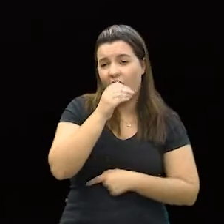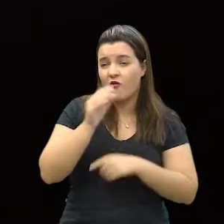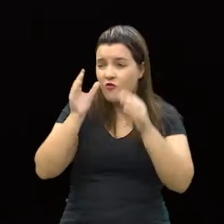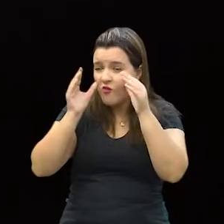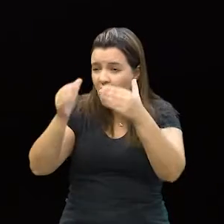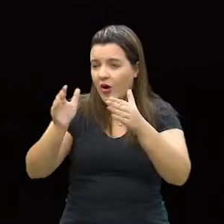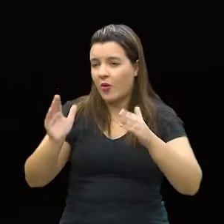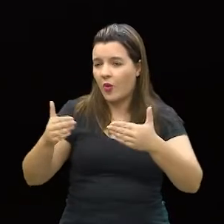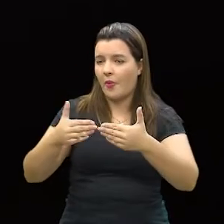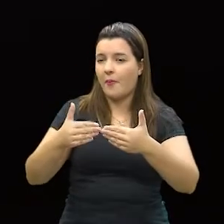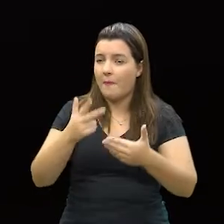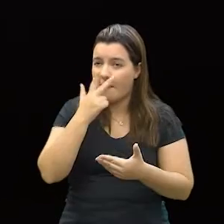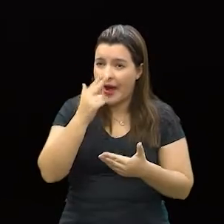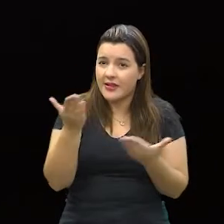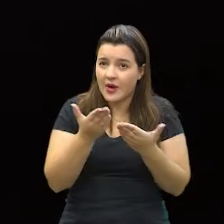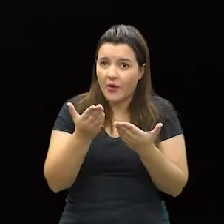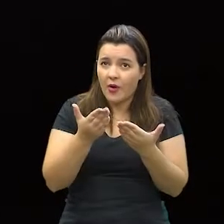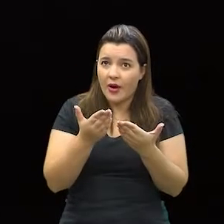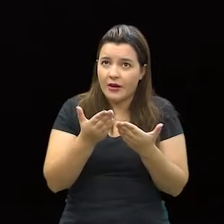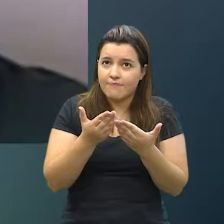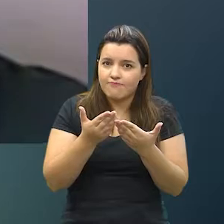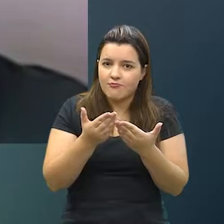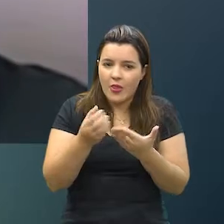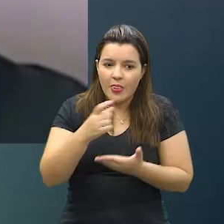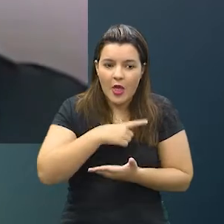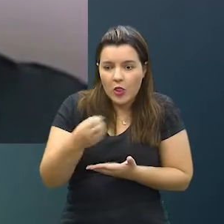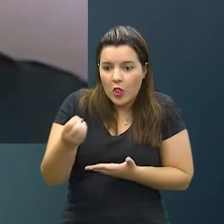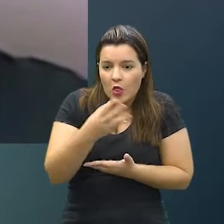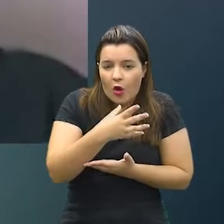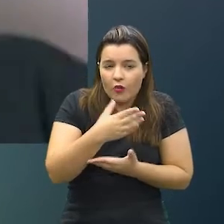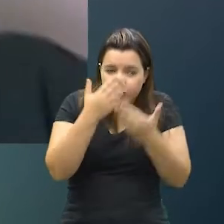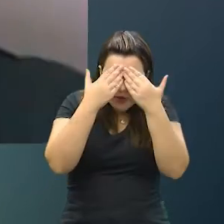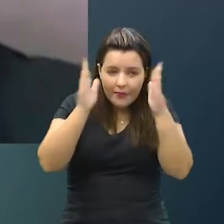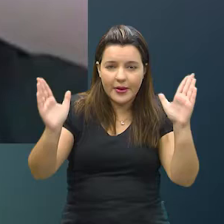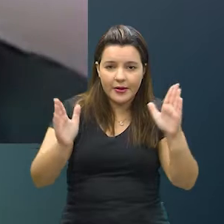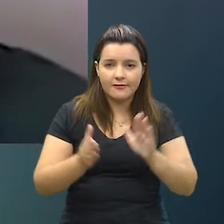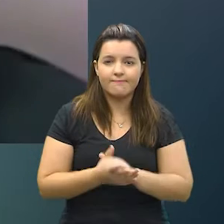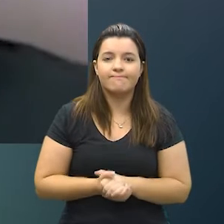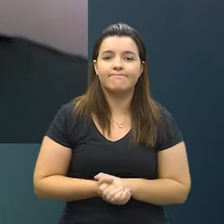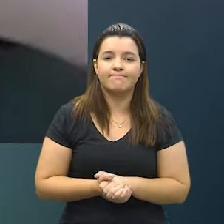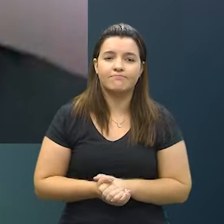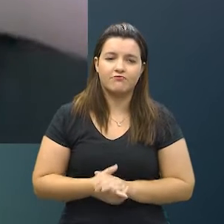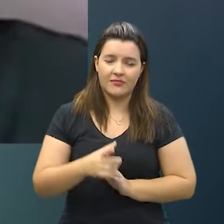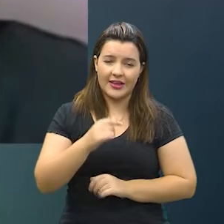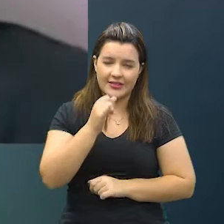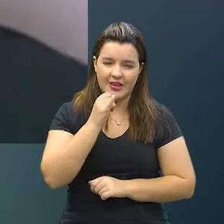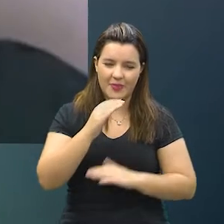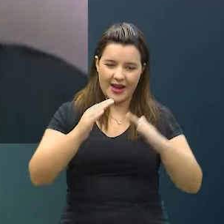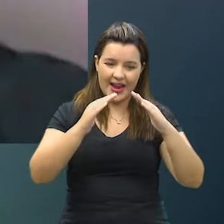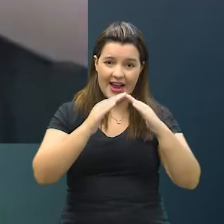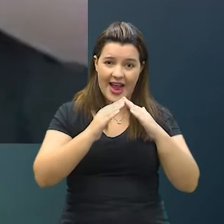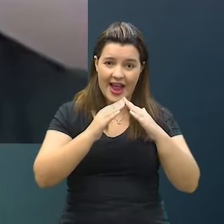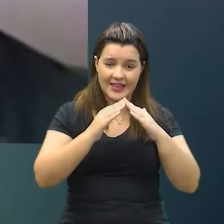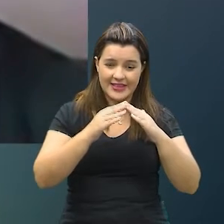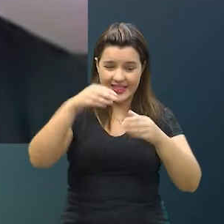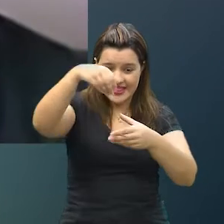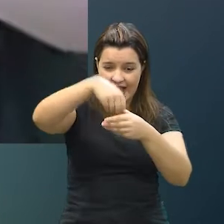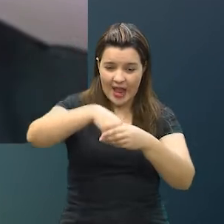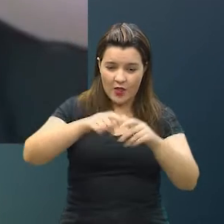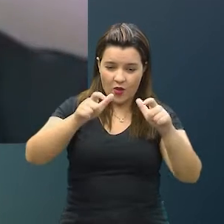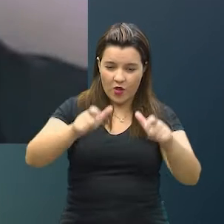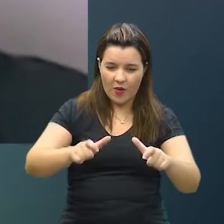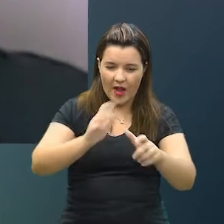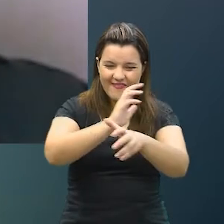hoje abriu esse leque no seu negócio? Então, o jardim de inverno, ele